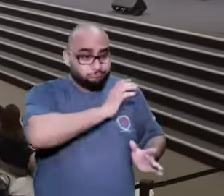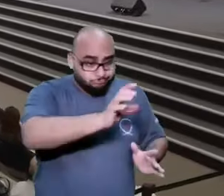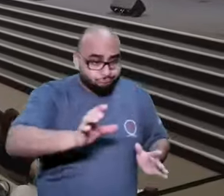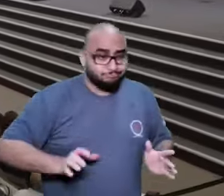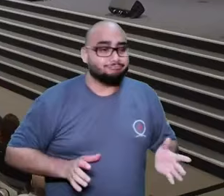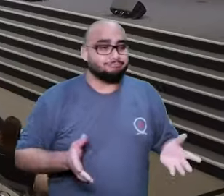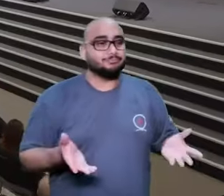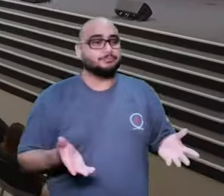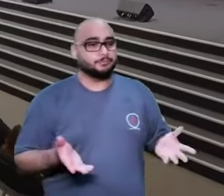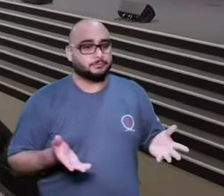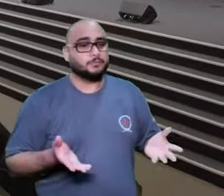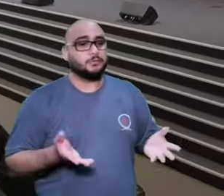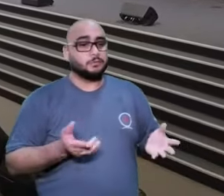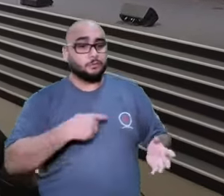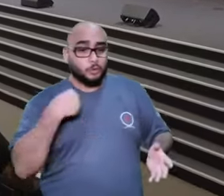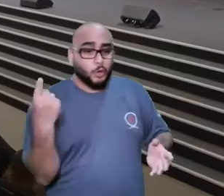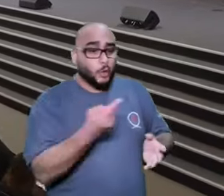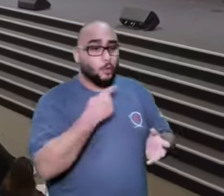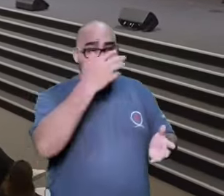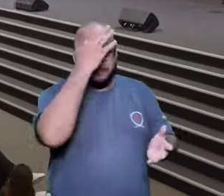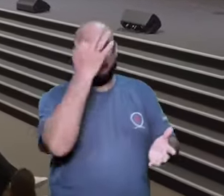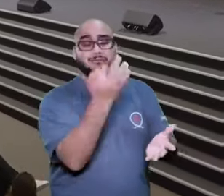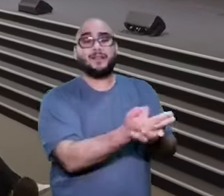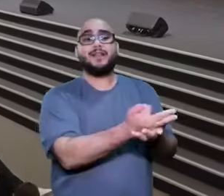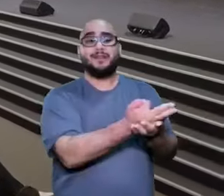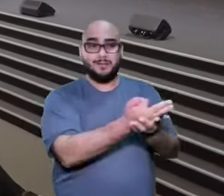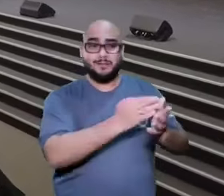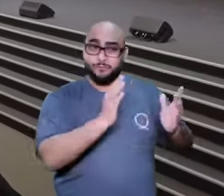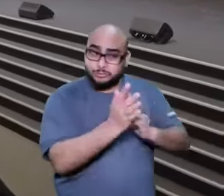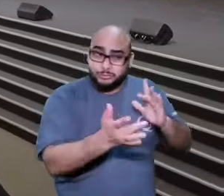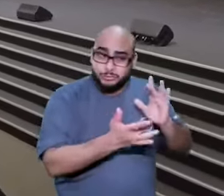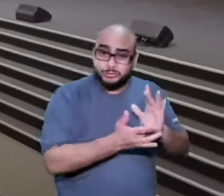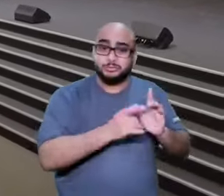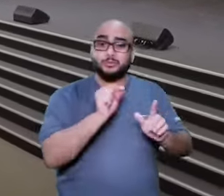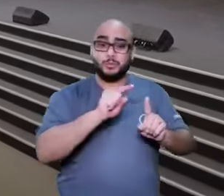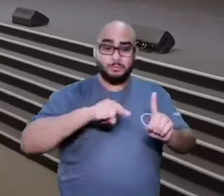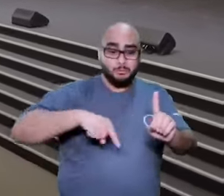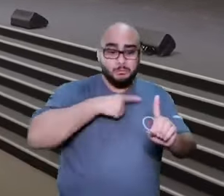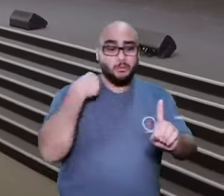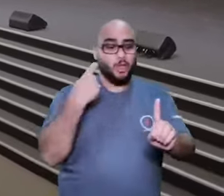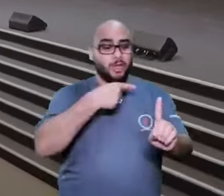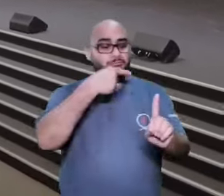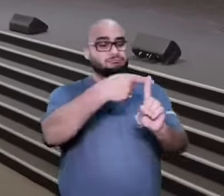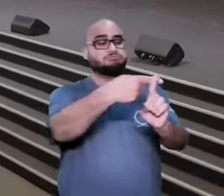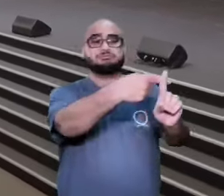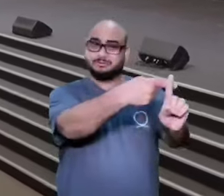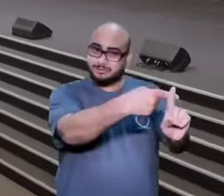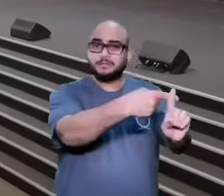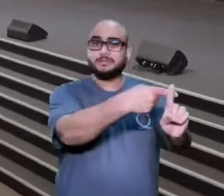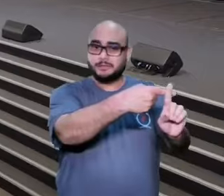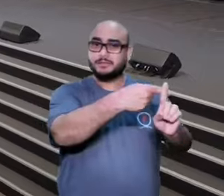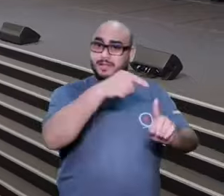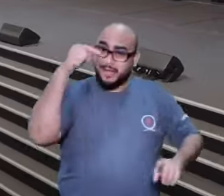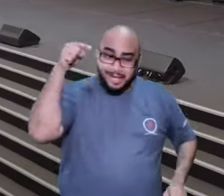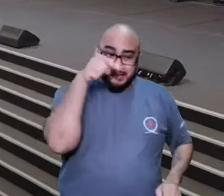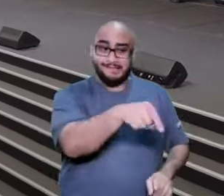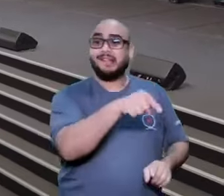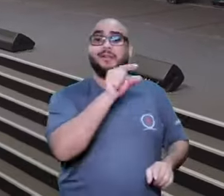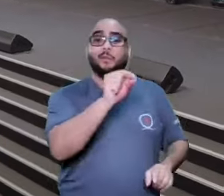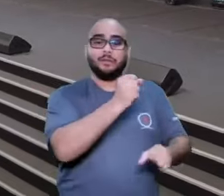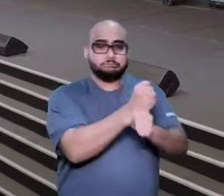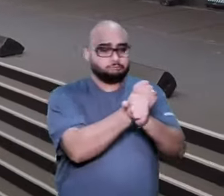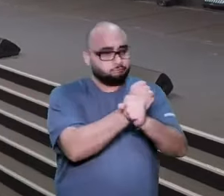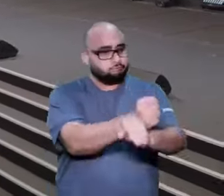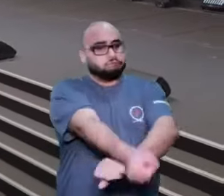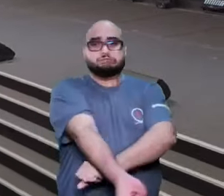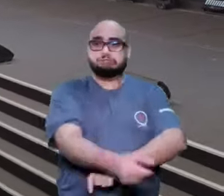consumador da sua fé ele não morreu na cruz do Calvário para você ser escravo do